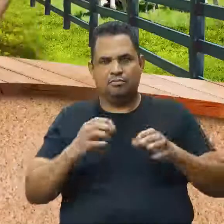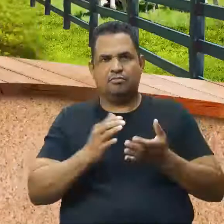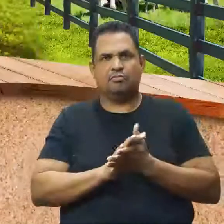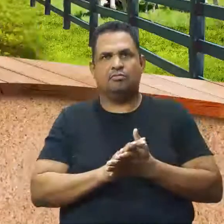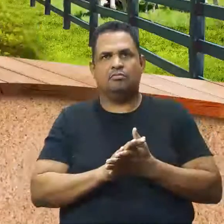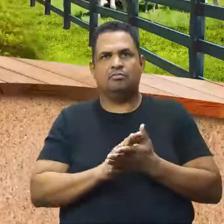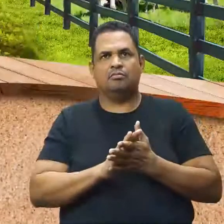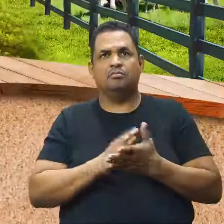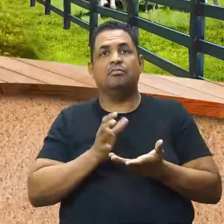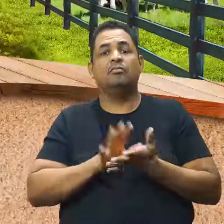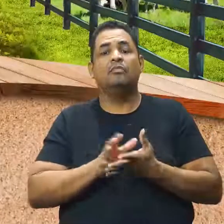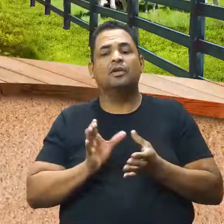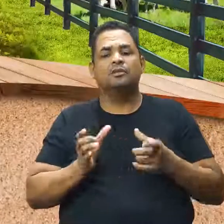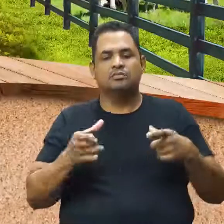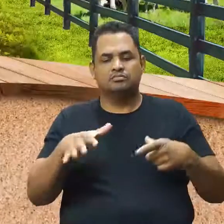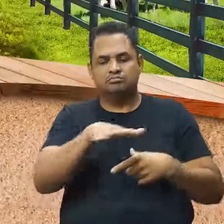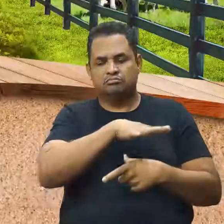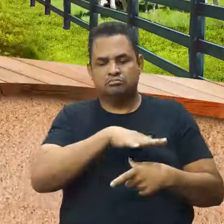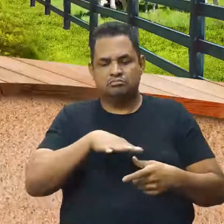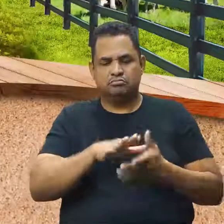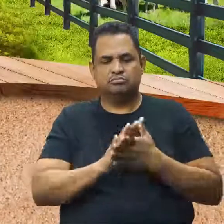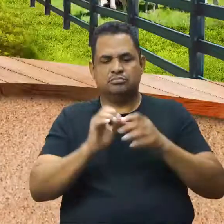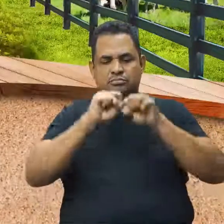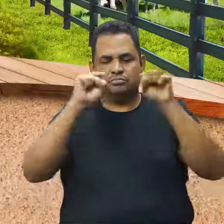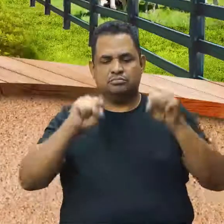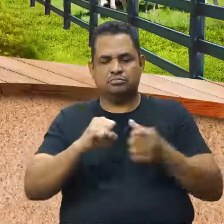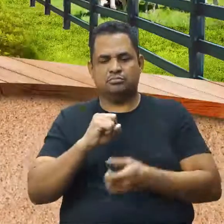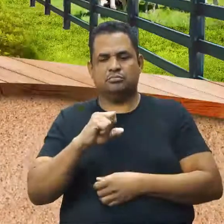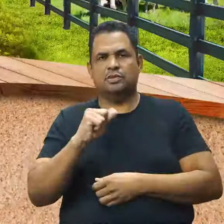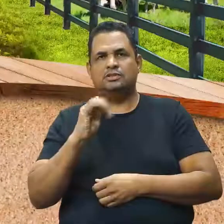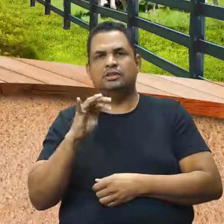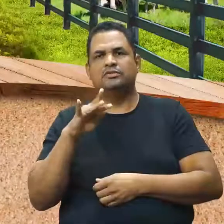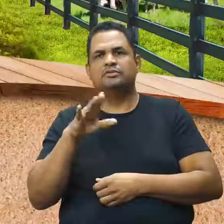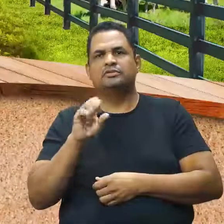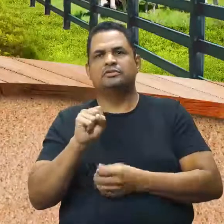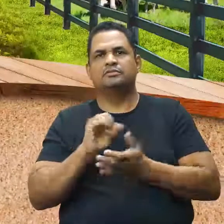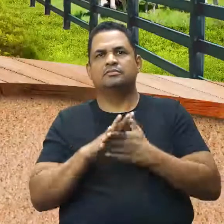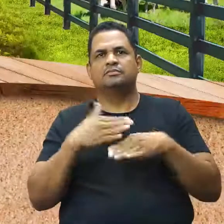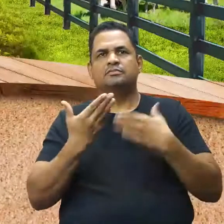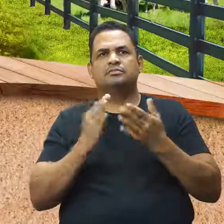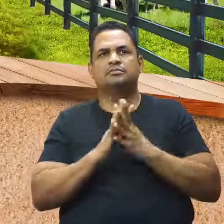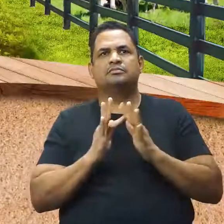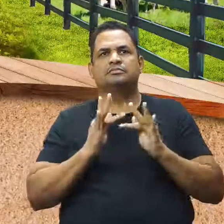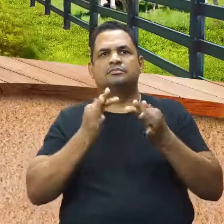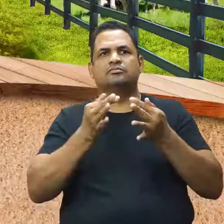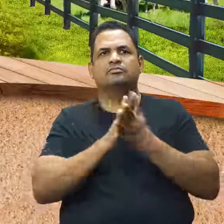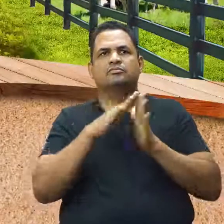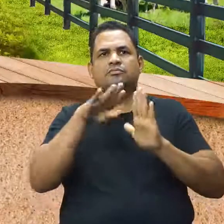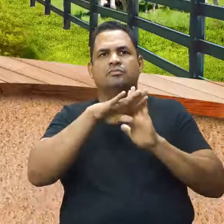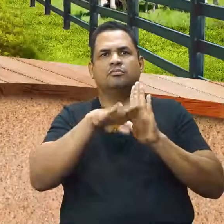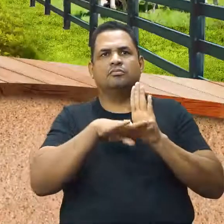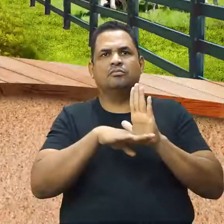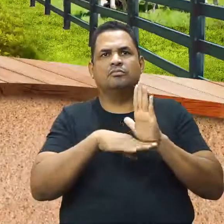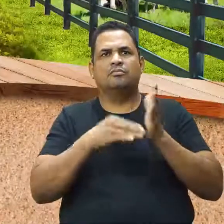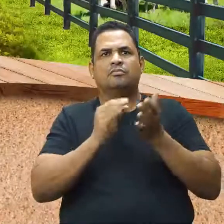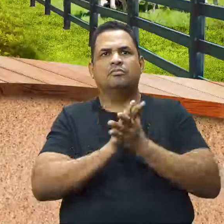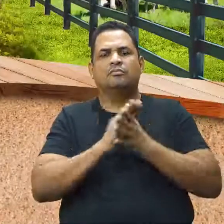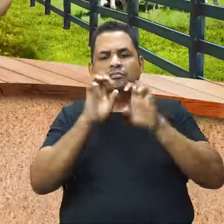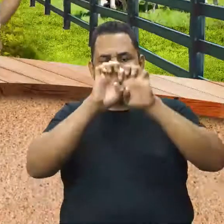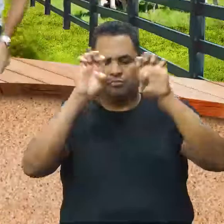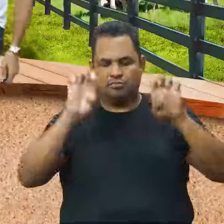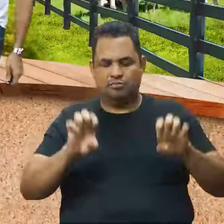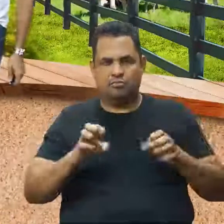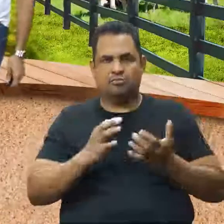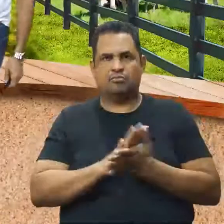e localização do sistema SAF. E vamos finalizando aqui, ó, com a classificação com base na